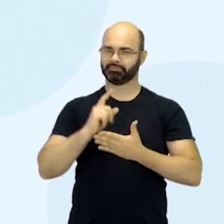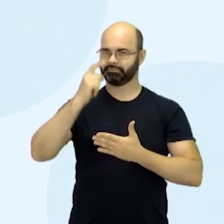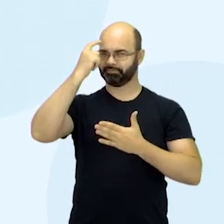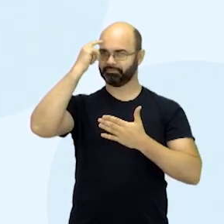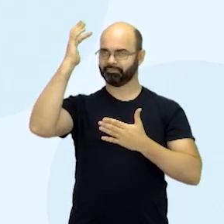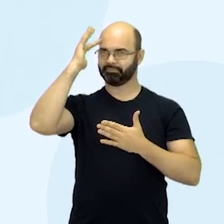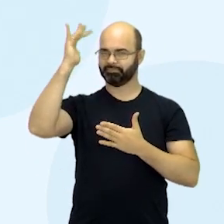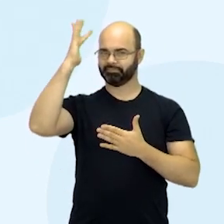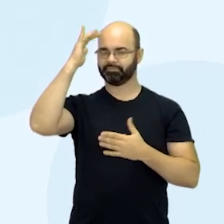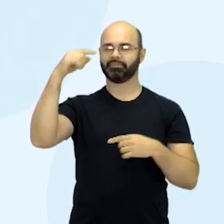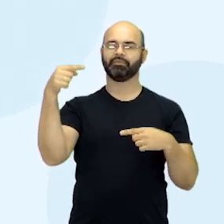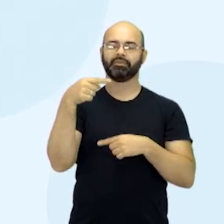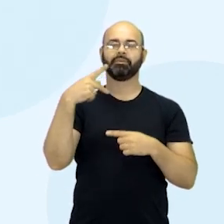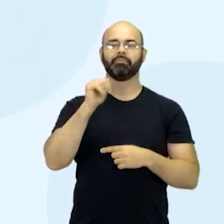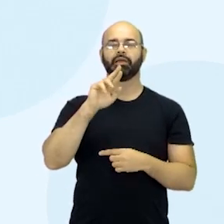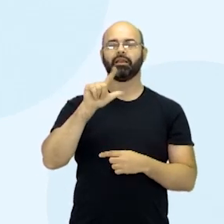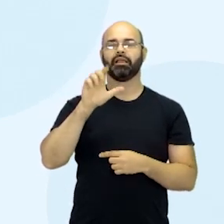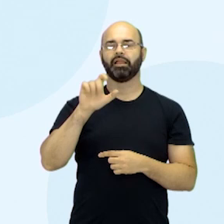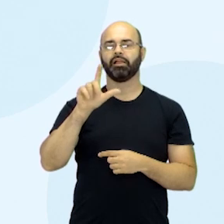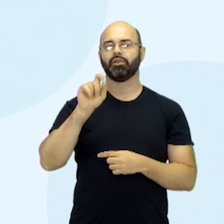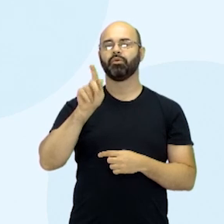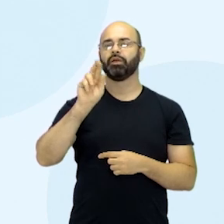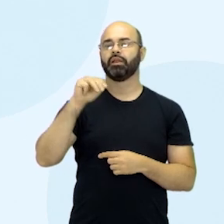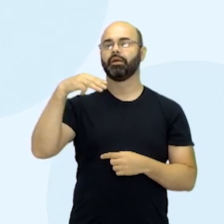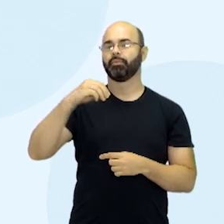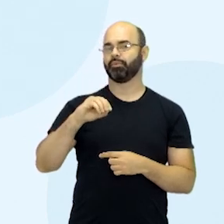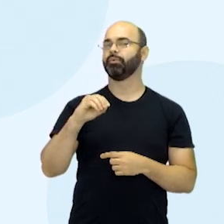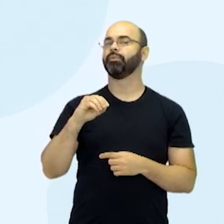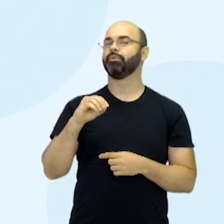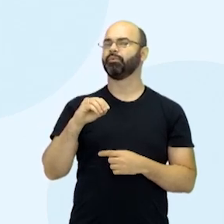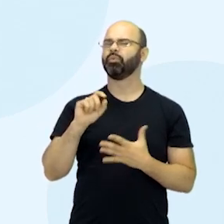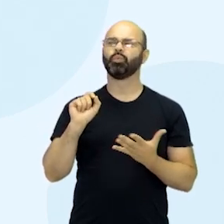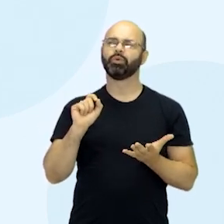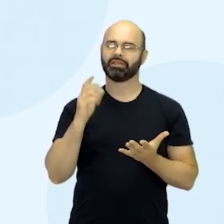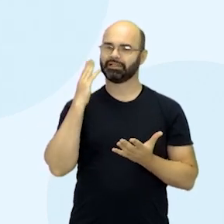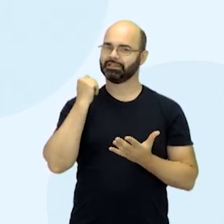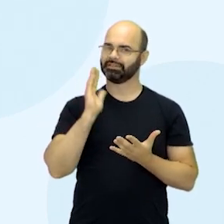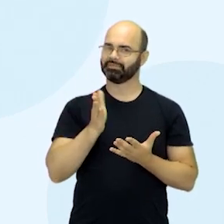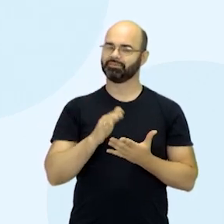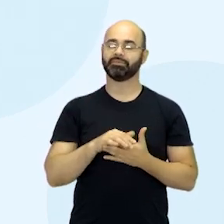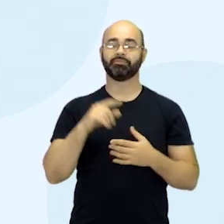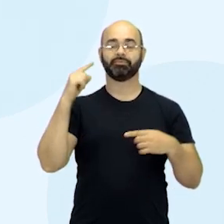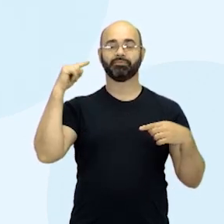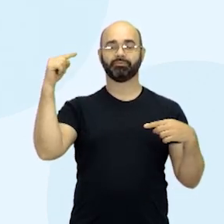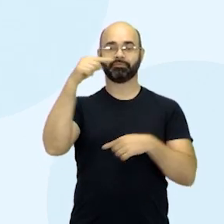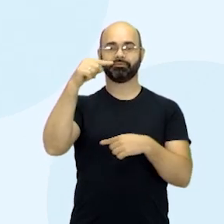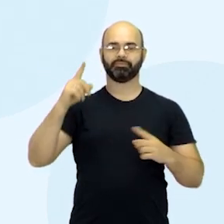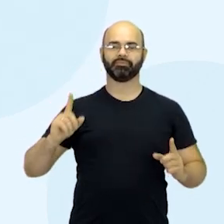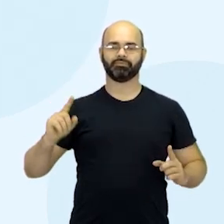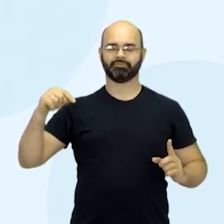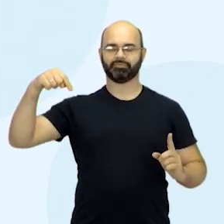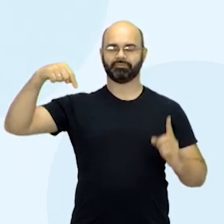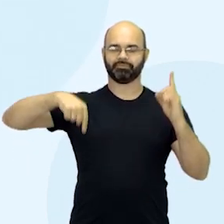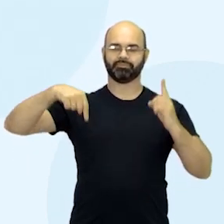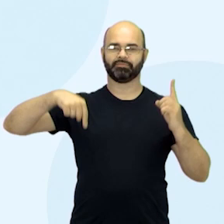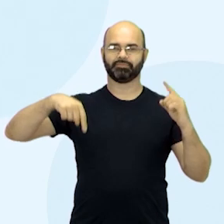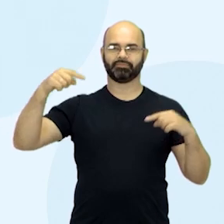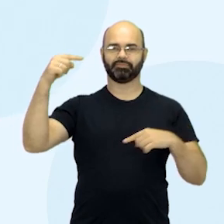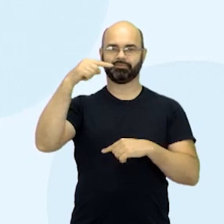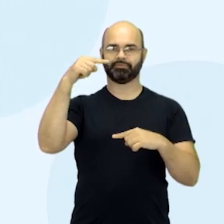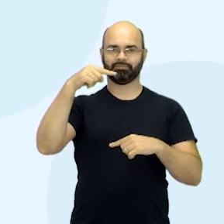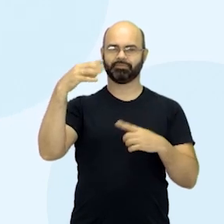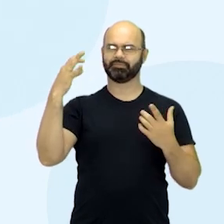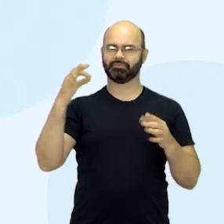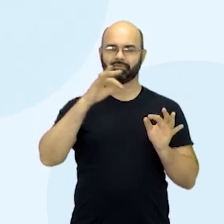um paralelogramo. O que é um paralelogramo? Já pensa aí. Tá. Que tem 4 lados com medidas iguais. Pronto.